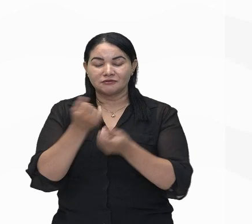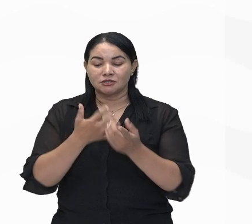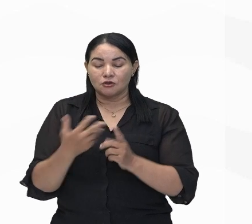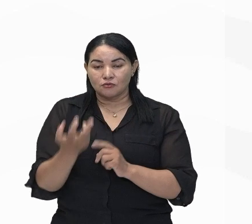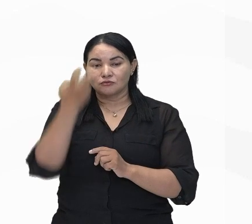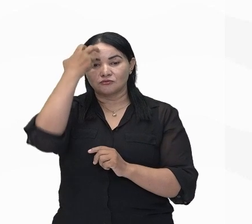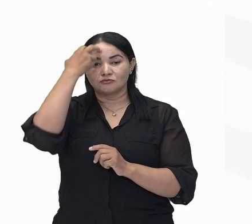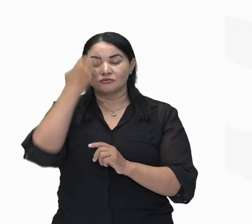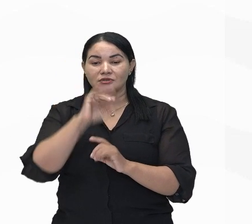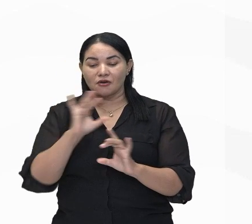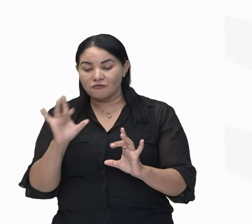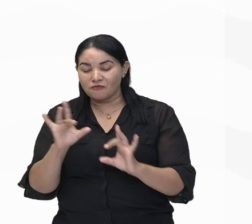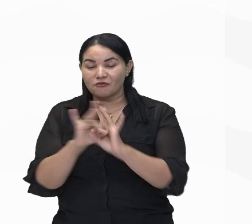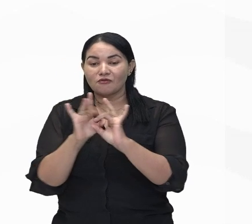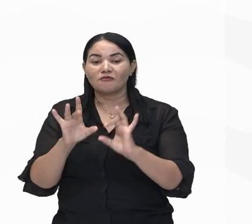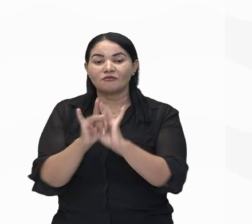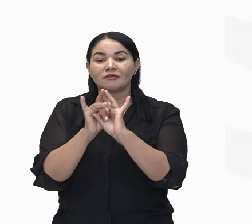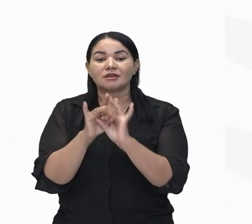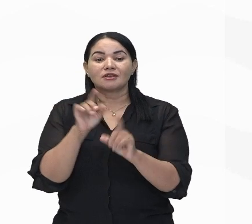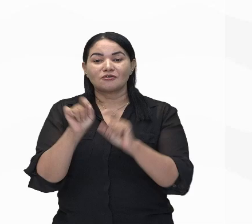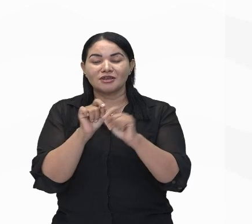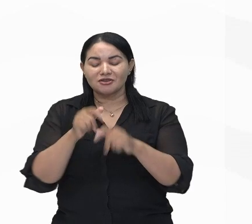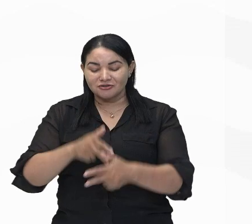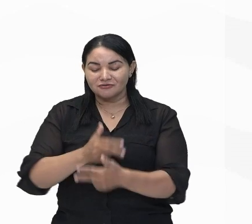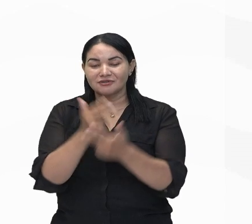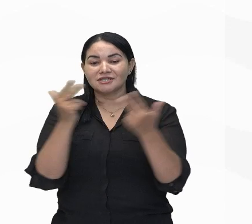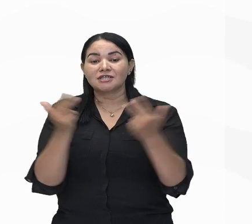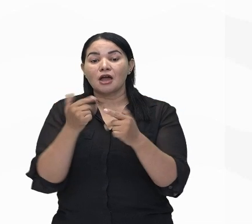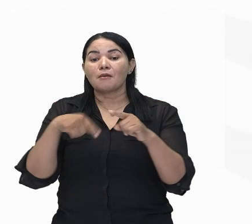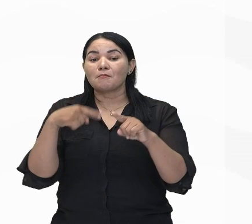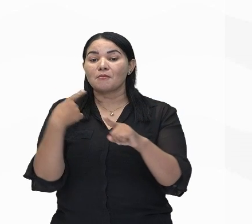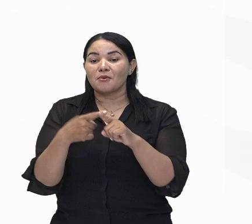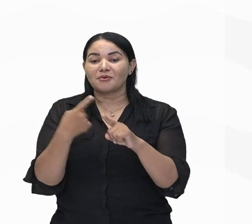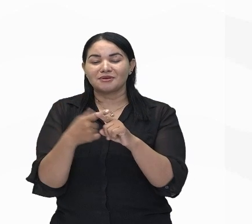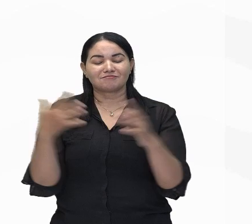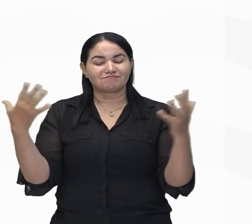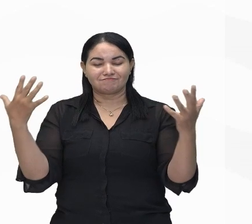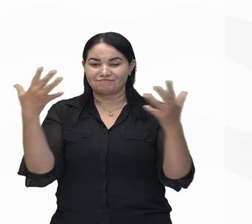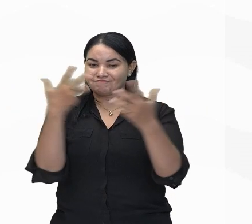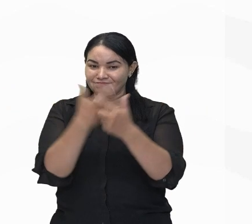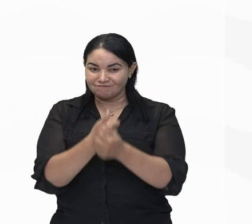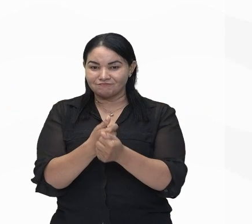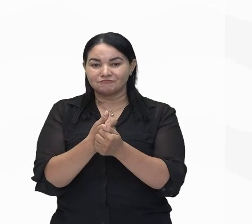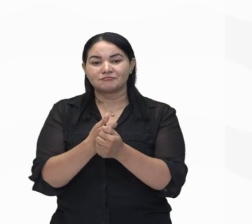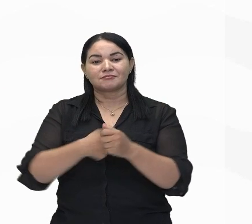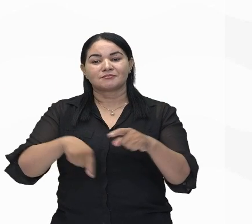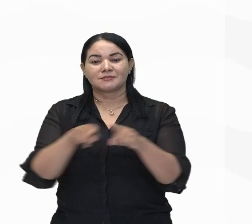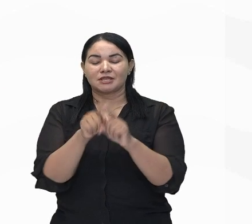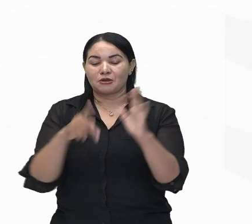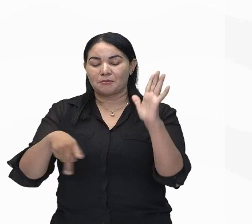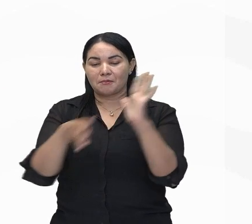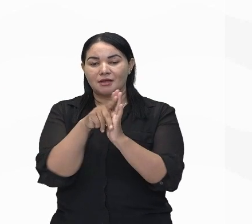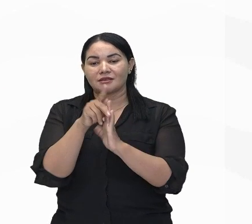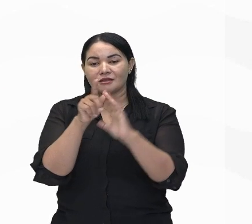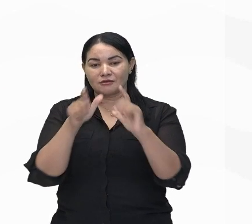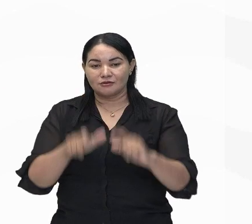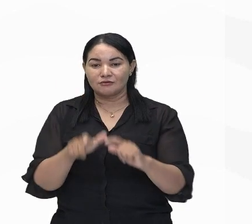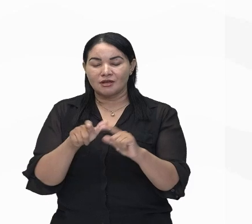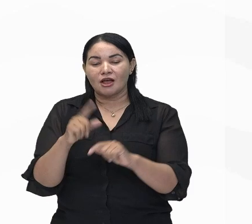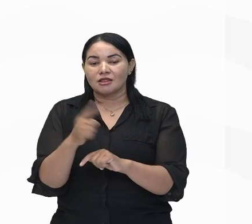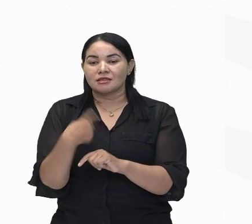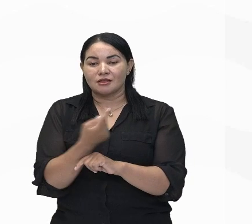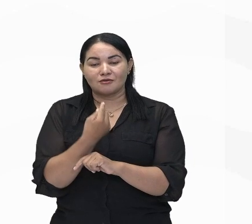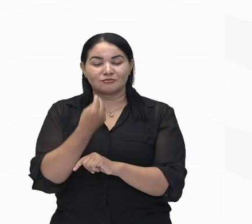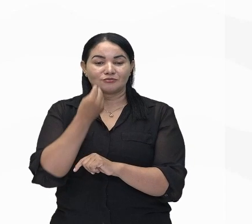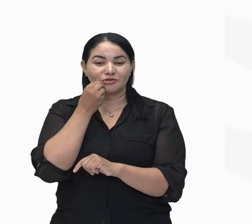diversidade que, de uma certa forma, é a beleza também, né, daquilo que nós experimentamos quando